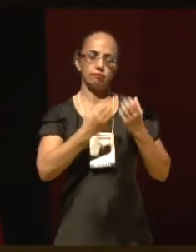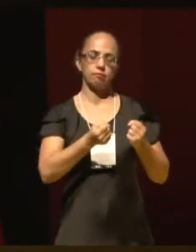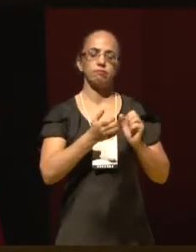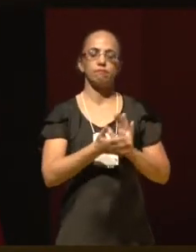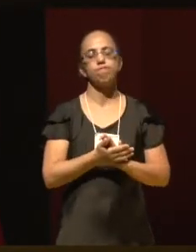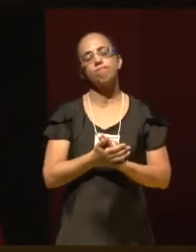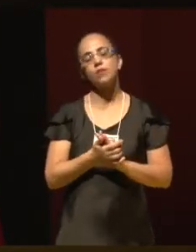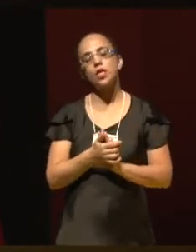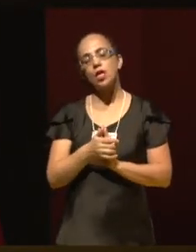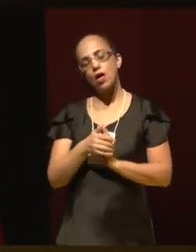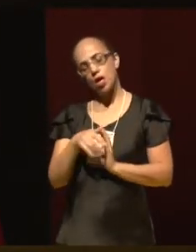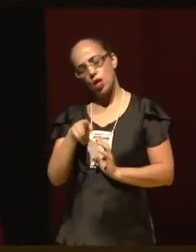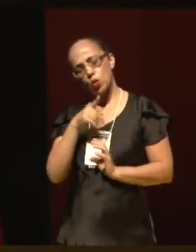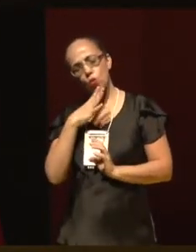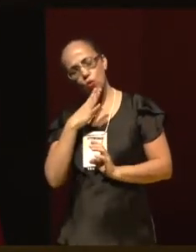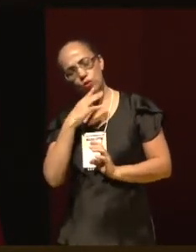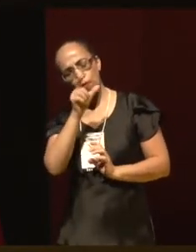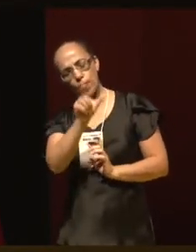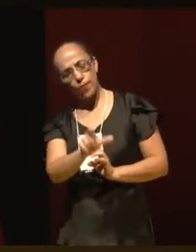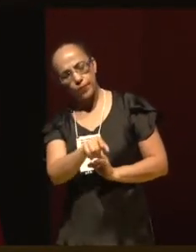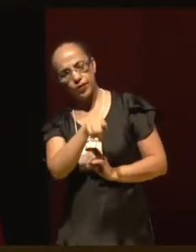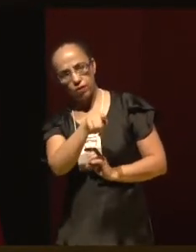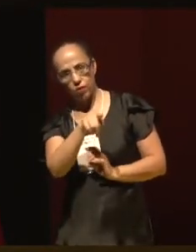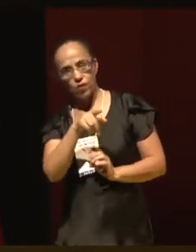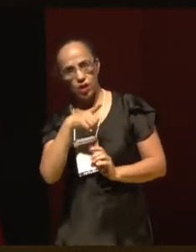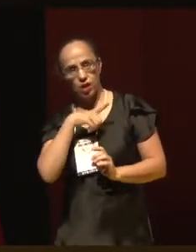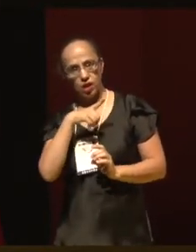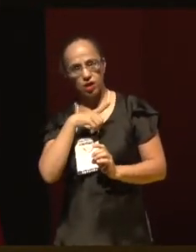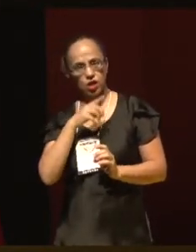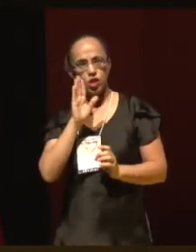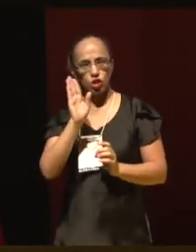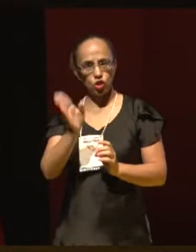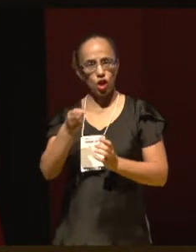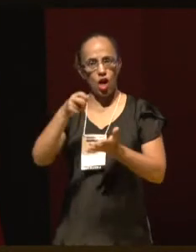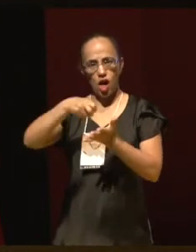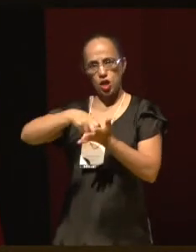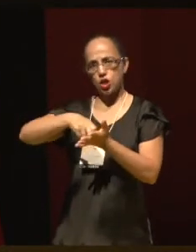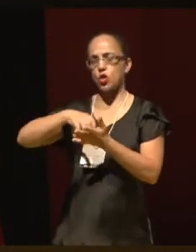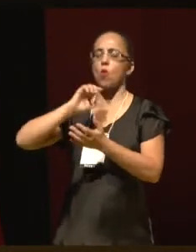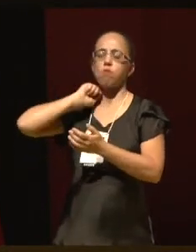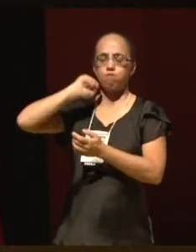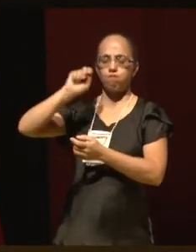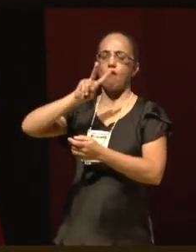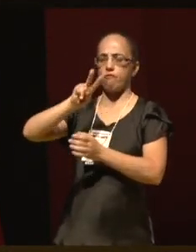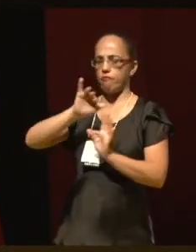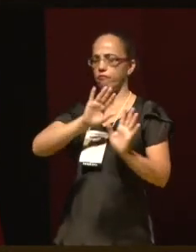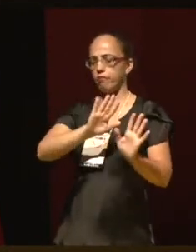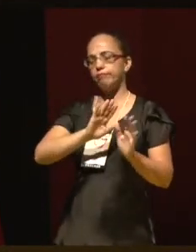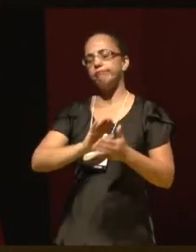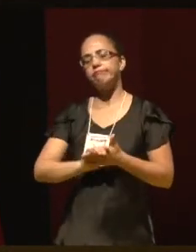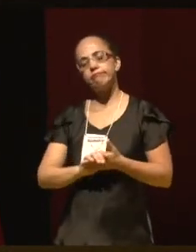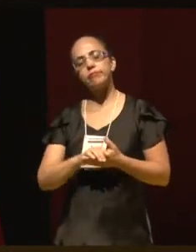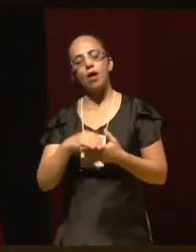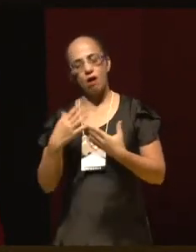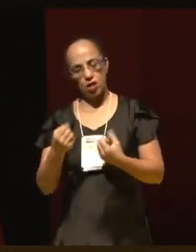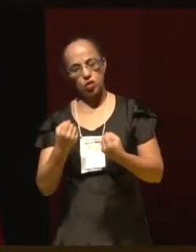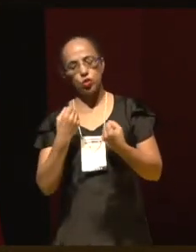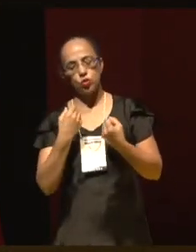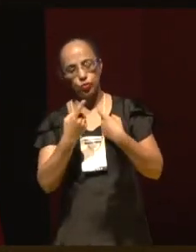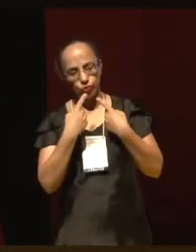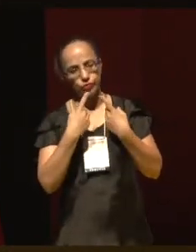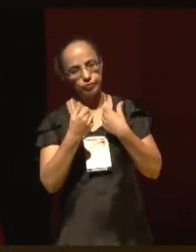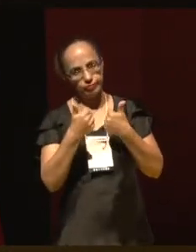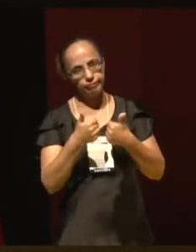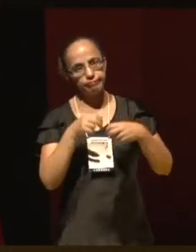para falar com ele. Ele foi, o visitou na cadeia, e esta